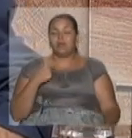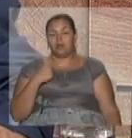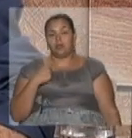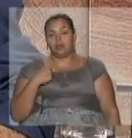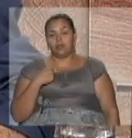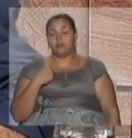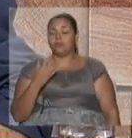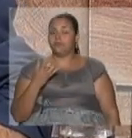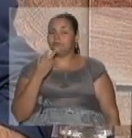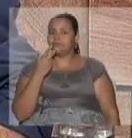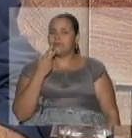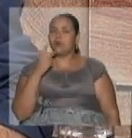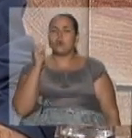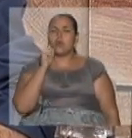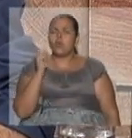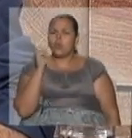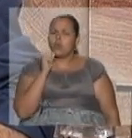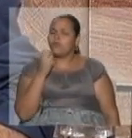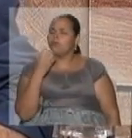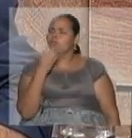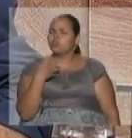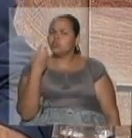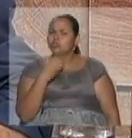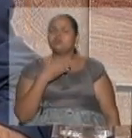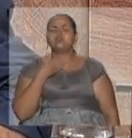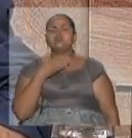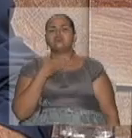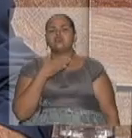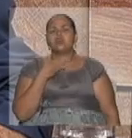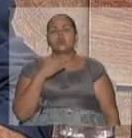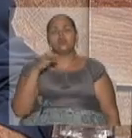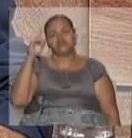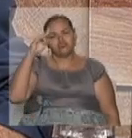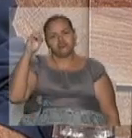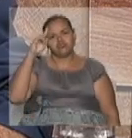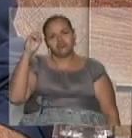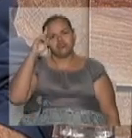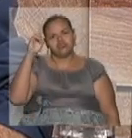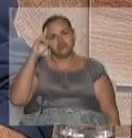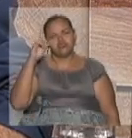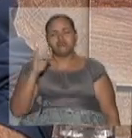seguinte, você ouve tanta música, tanto som no seu dia a dia,